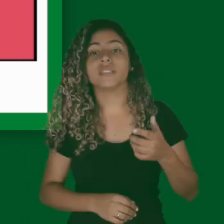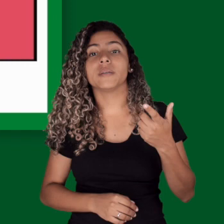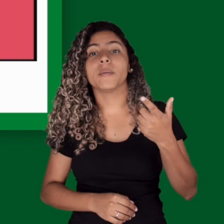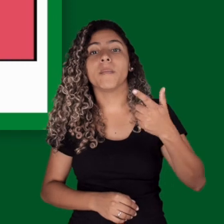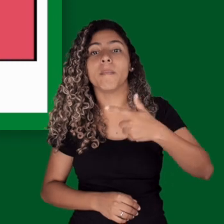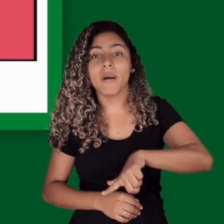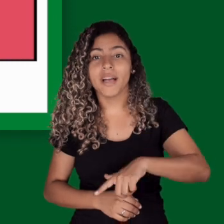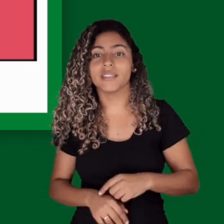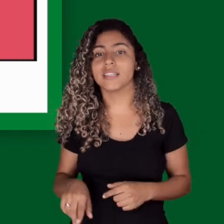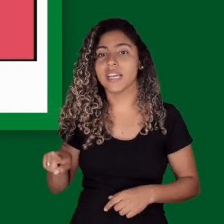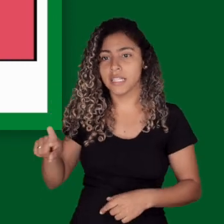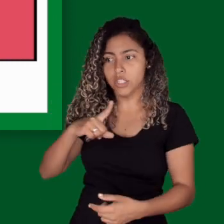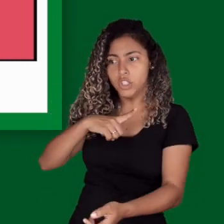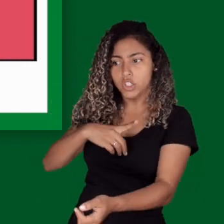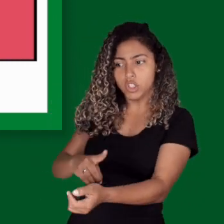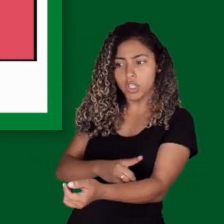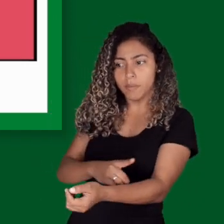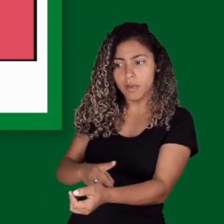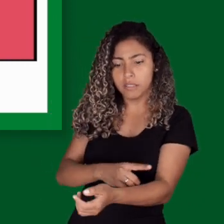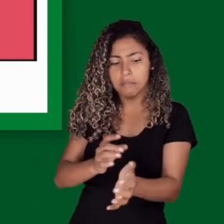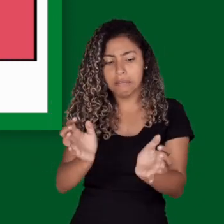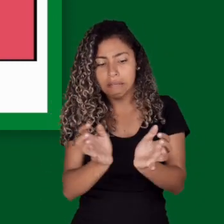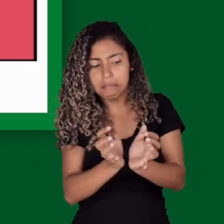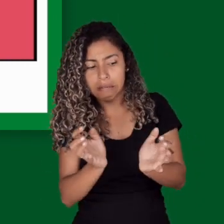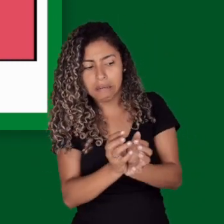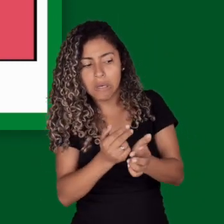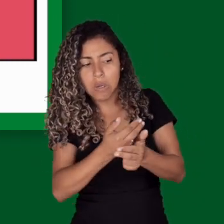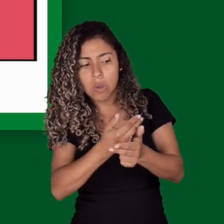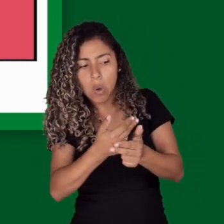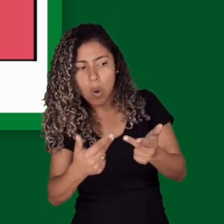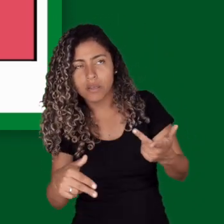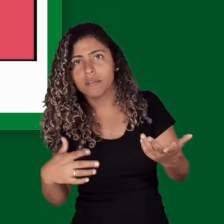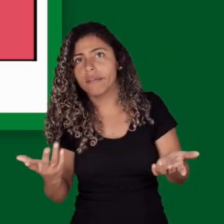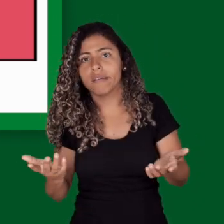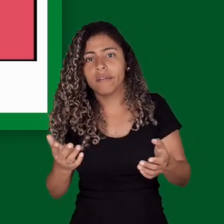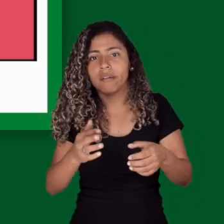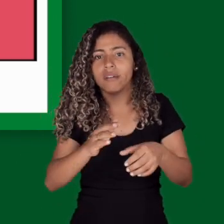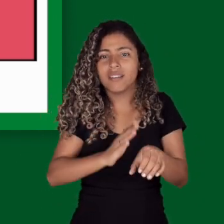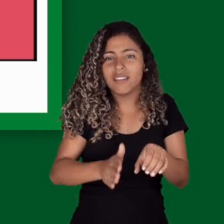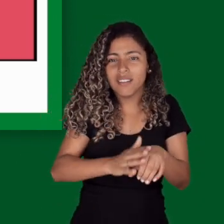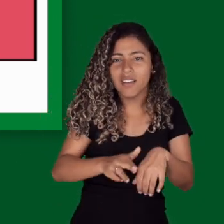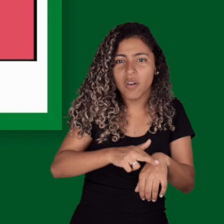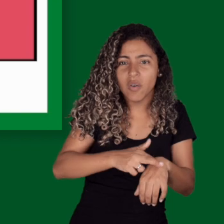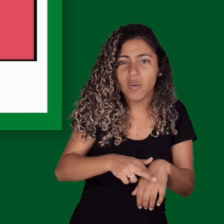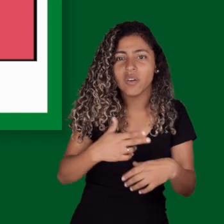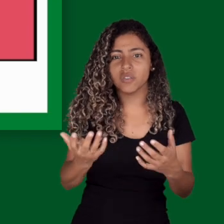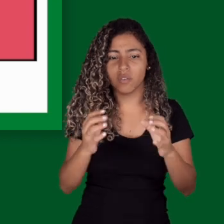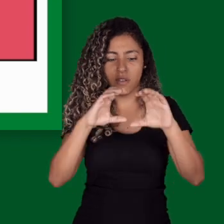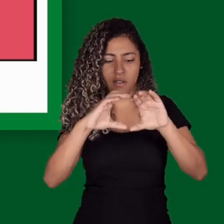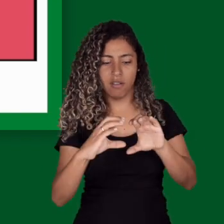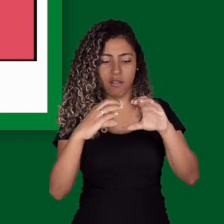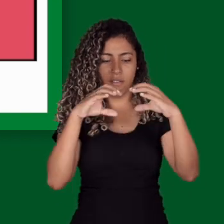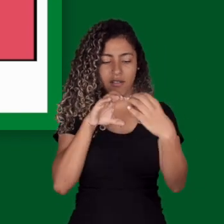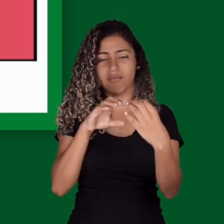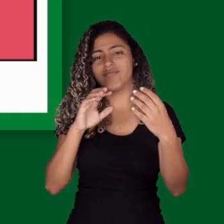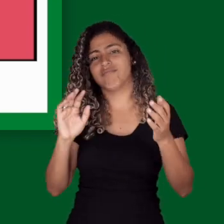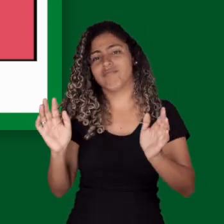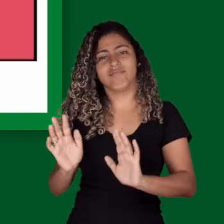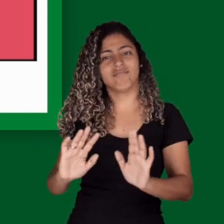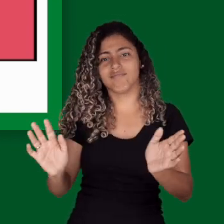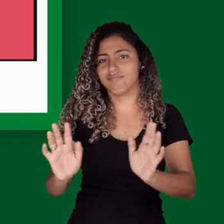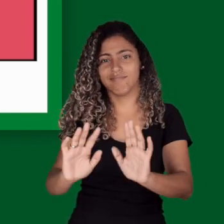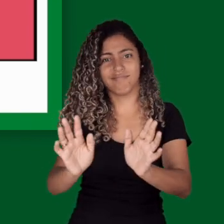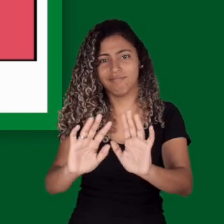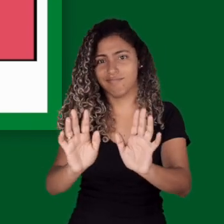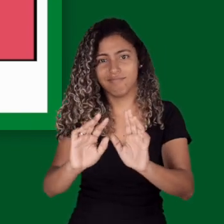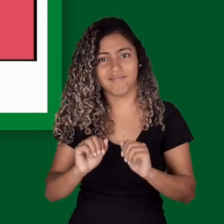E o outro mito são: as pessoas com diabetes não podem comer vegetais como beterraba e abóbora. Então, como nós vimos, todos os